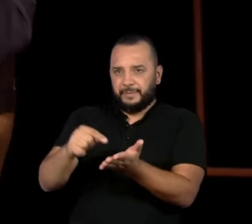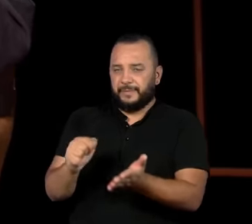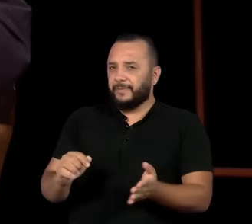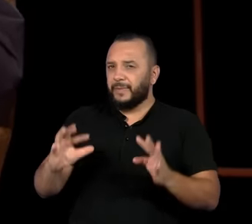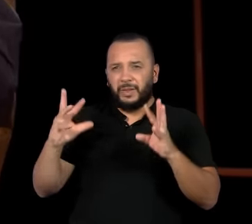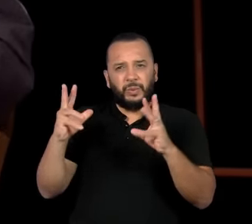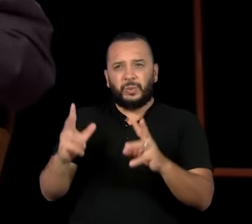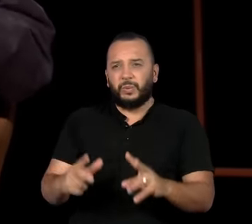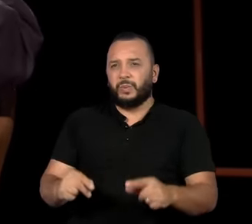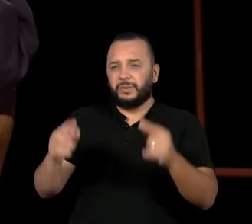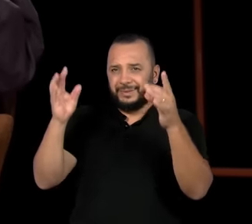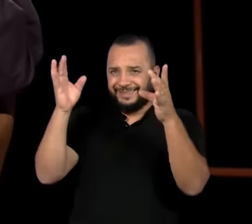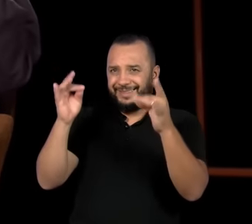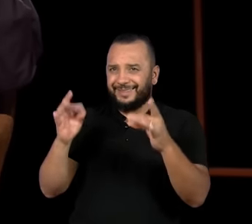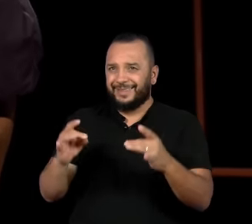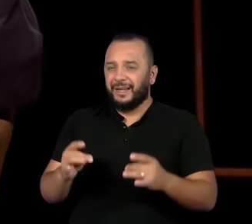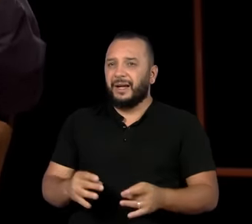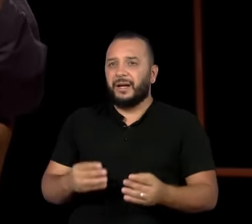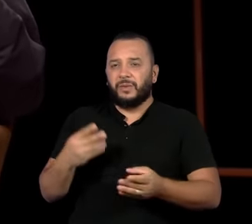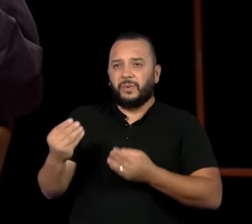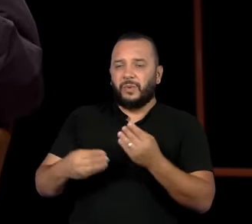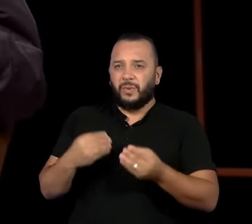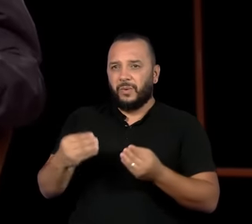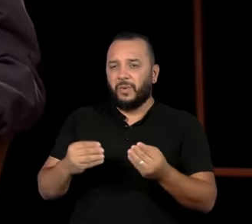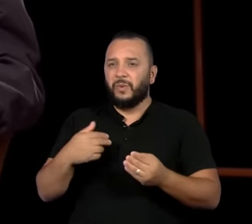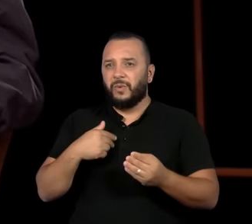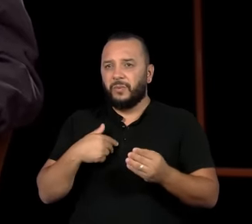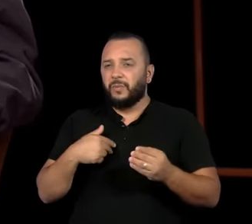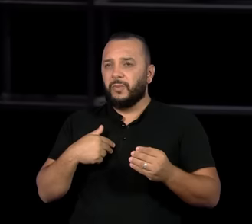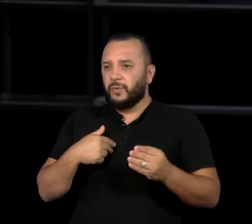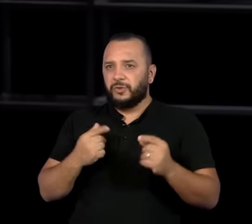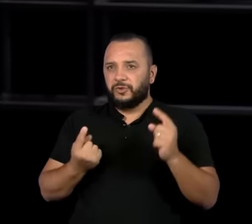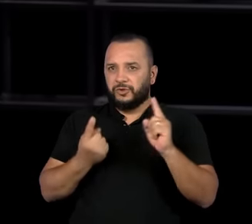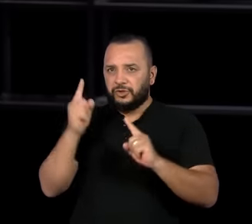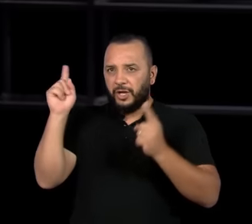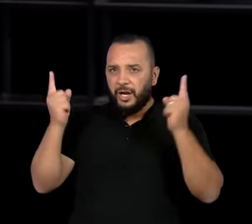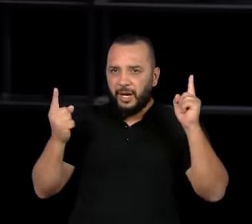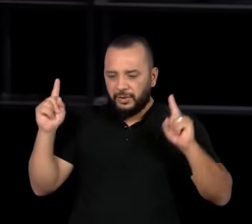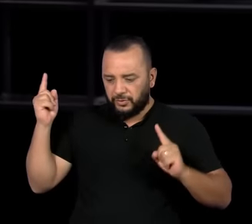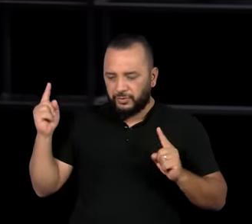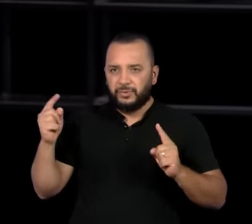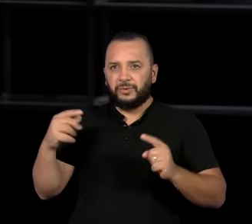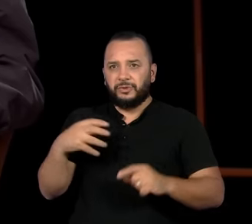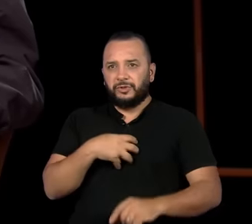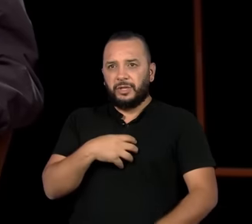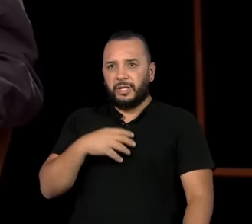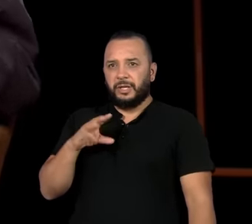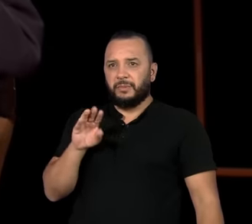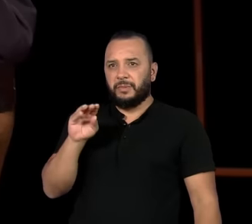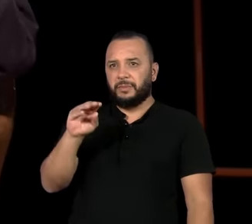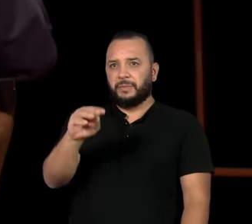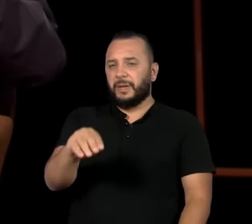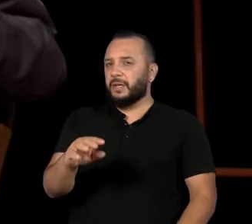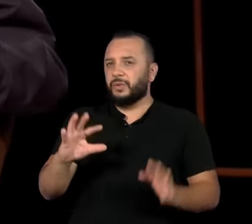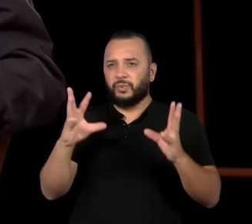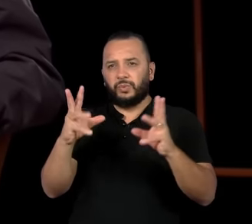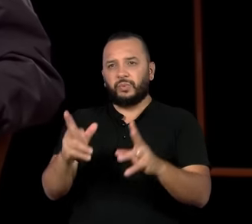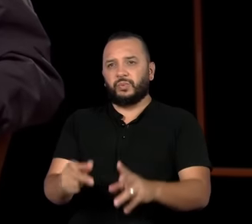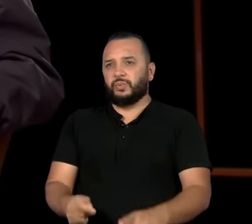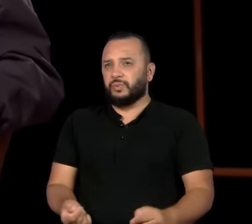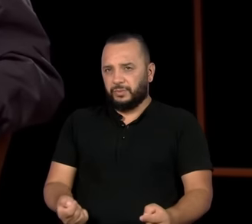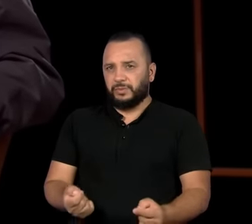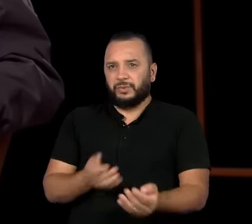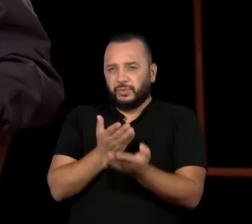Tudo, o seu gestual é estudado, o modo de falar, tudo.